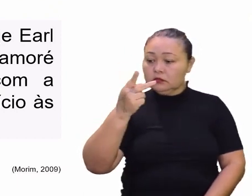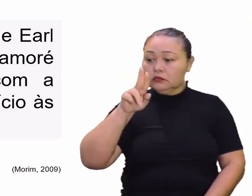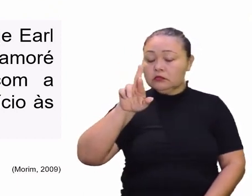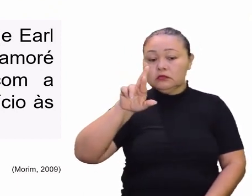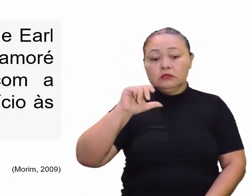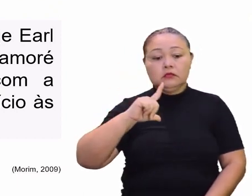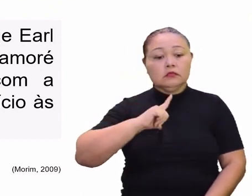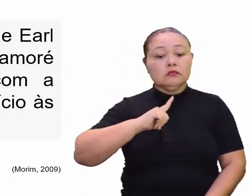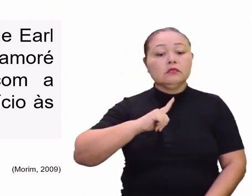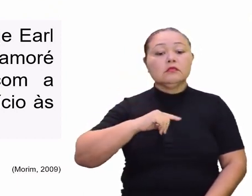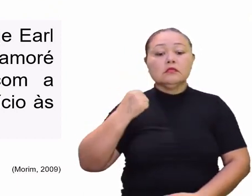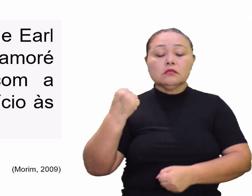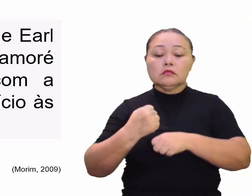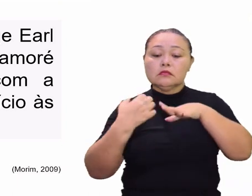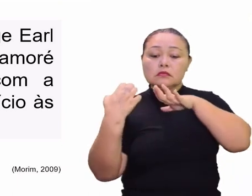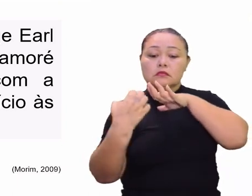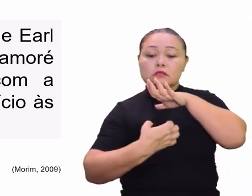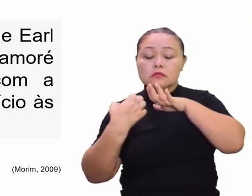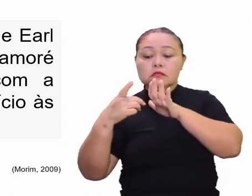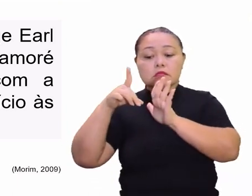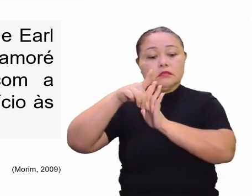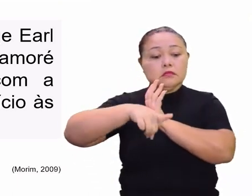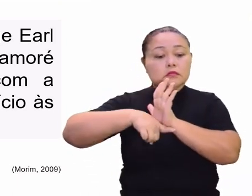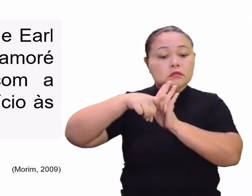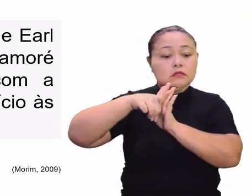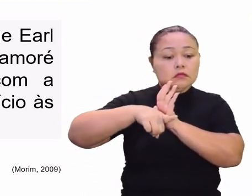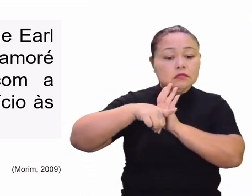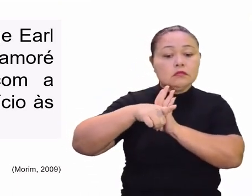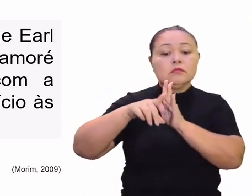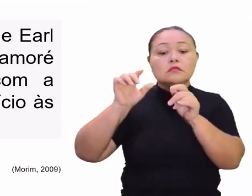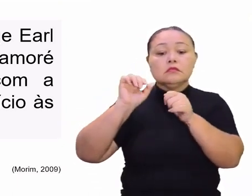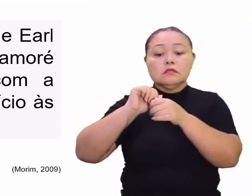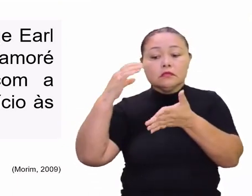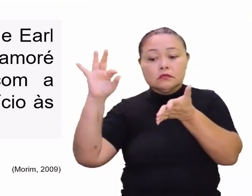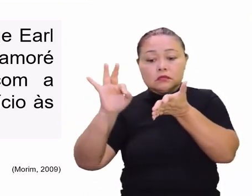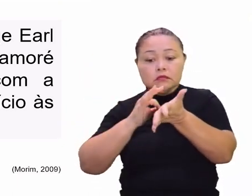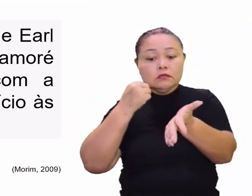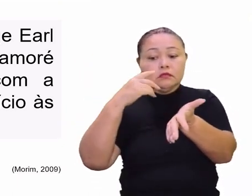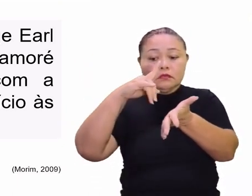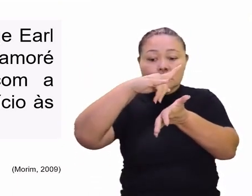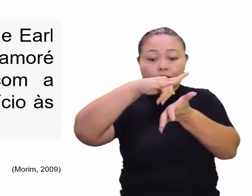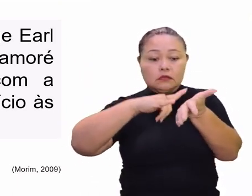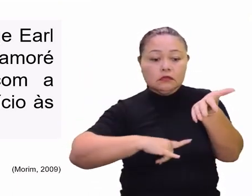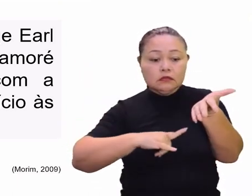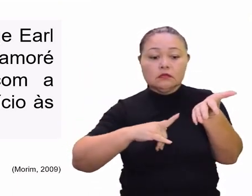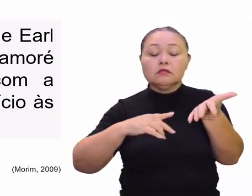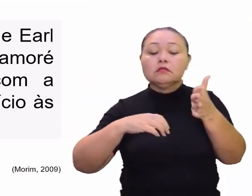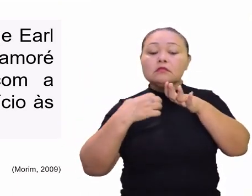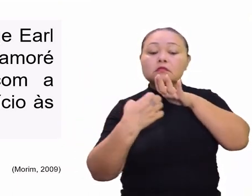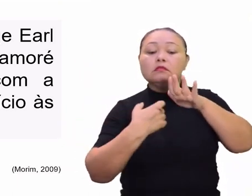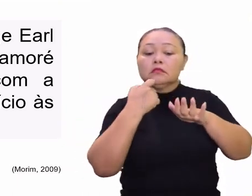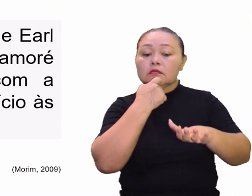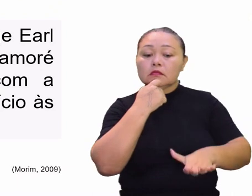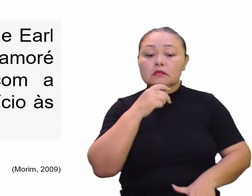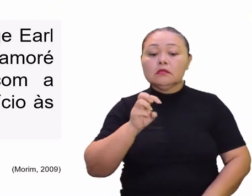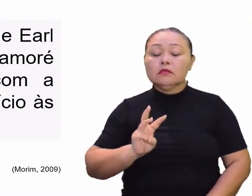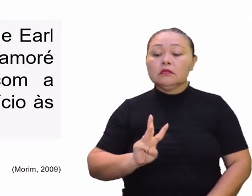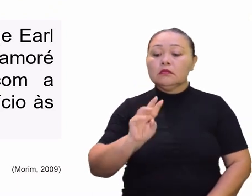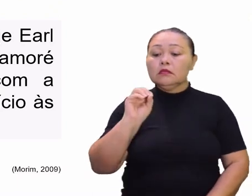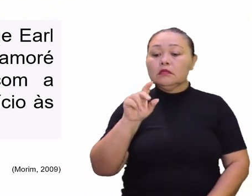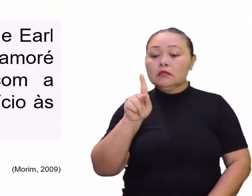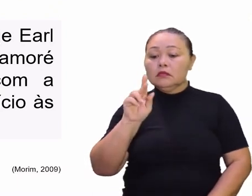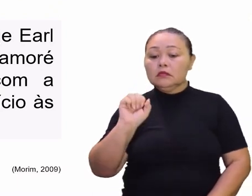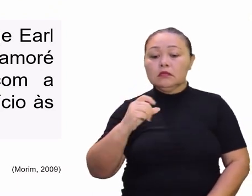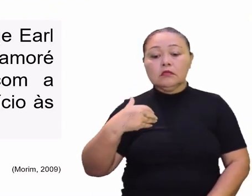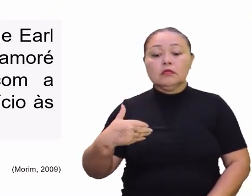Mamoré Highway Limitada e assinou o contrato com a empresa inglesa Public